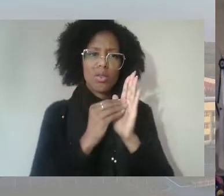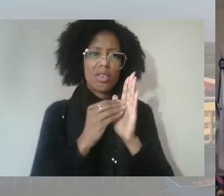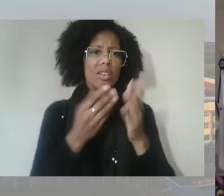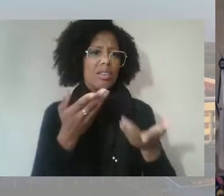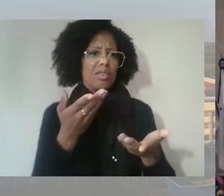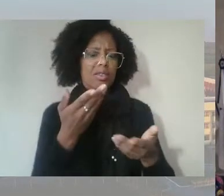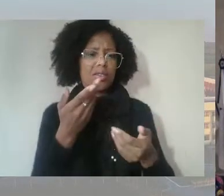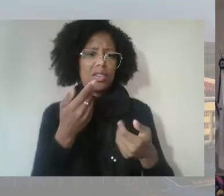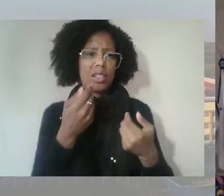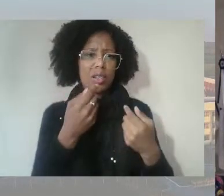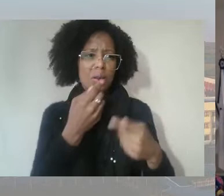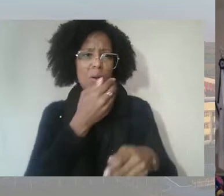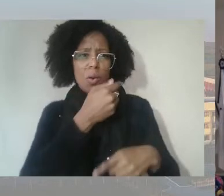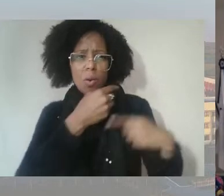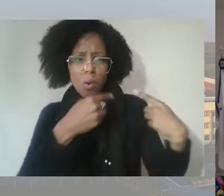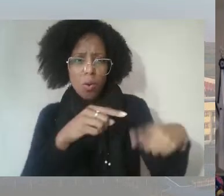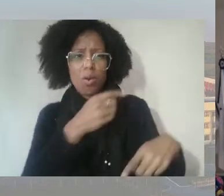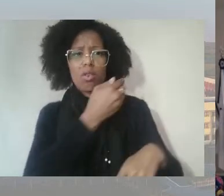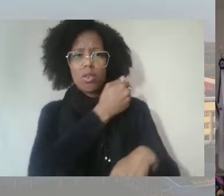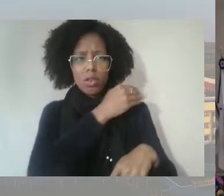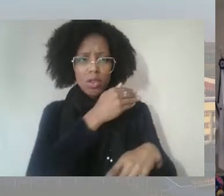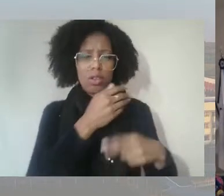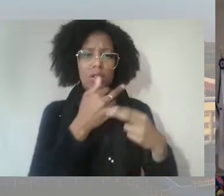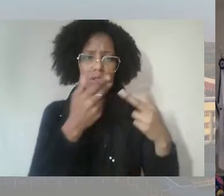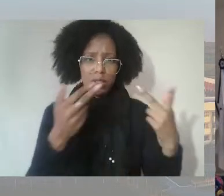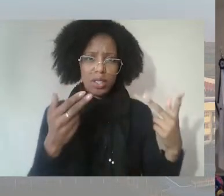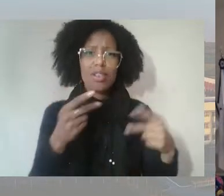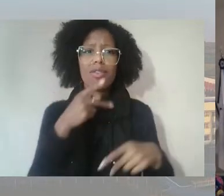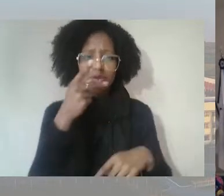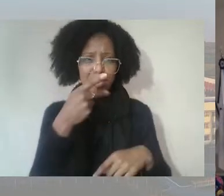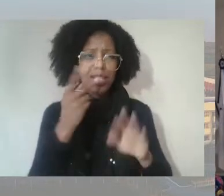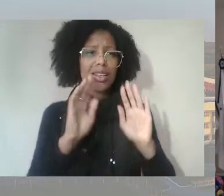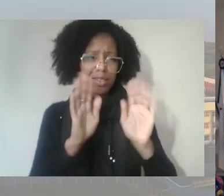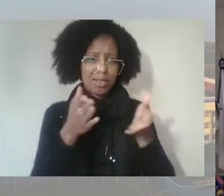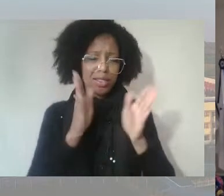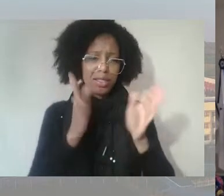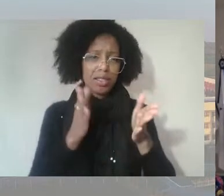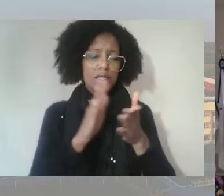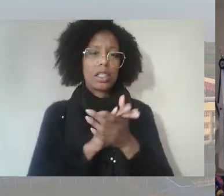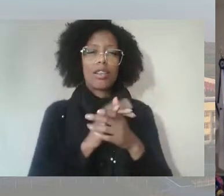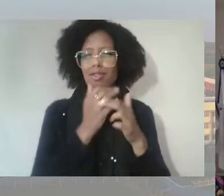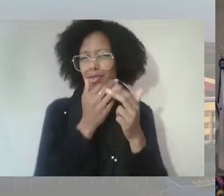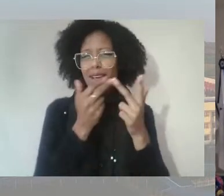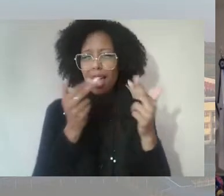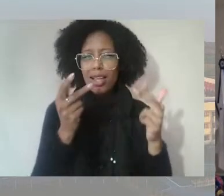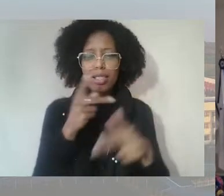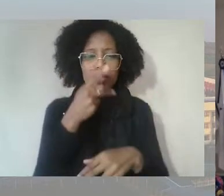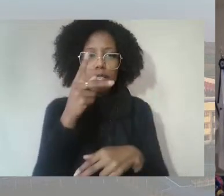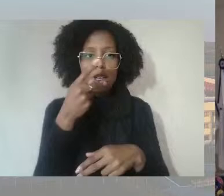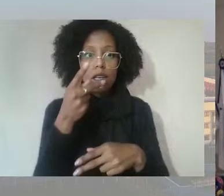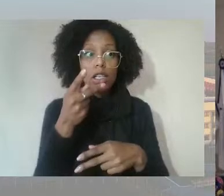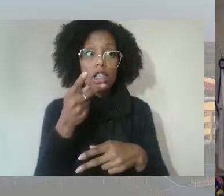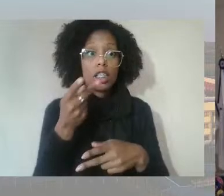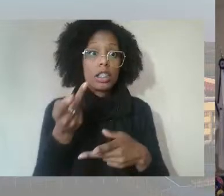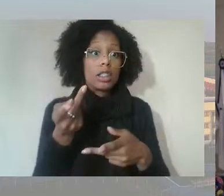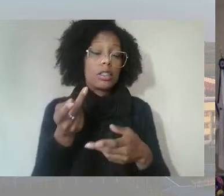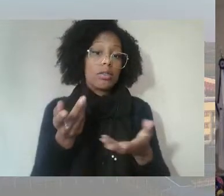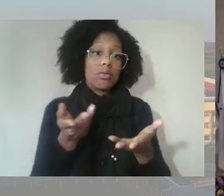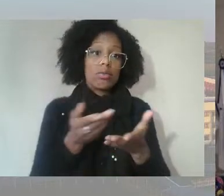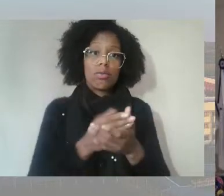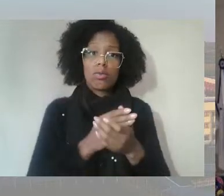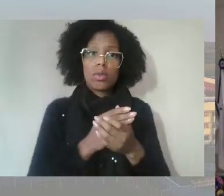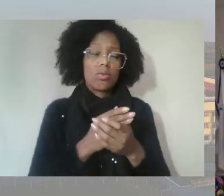Foi exaustivamente colocado aqui por todos os que falaram, vários que falaram aqui, em criminalização. Não tem